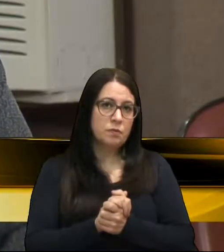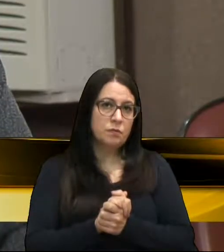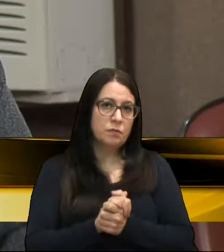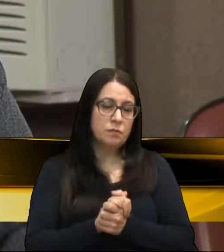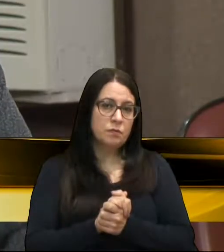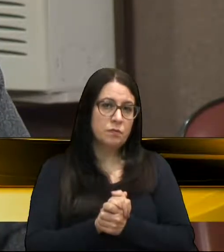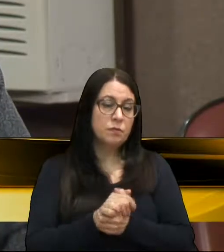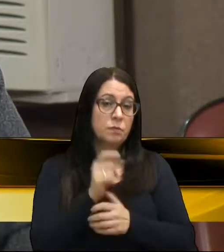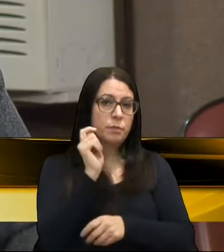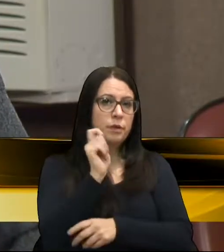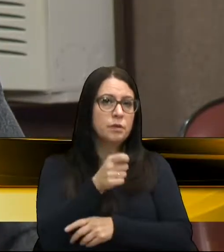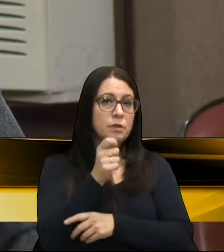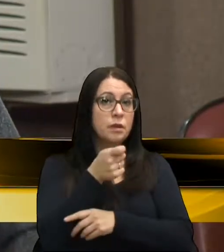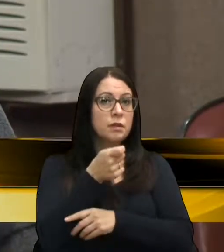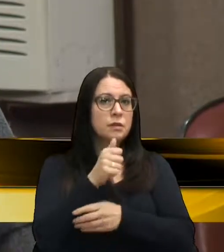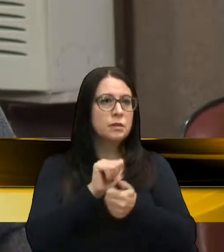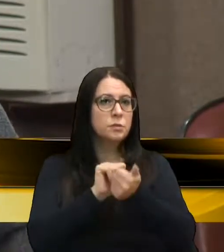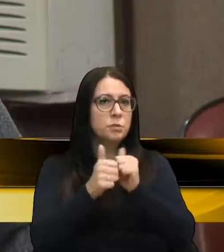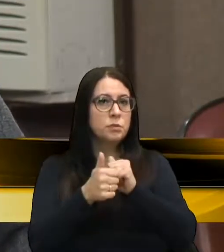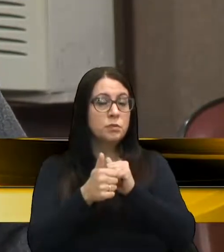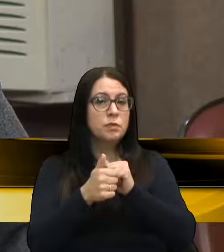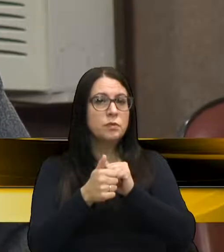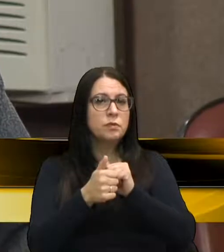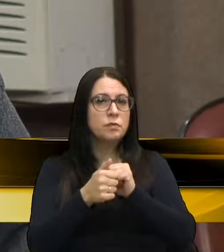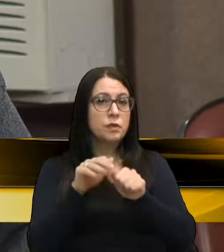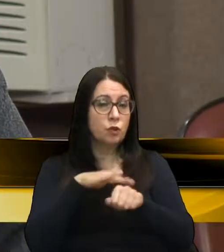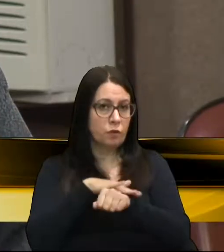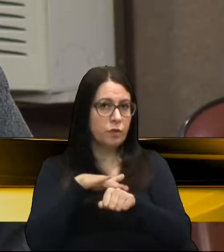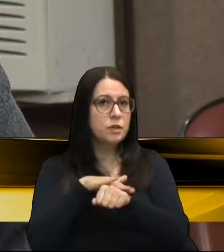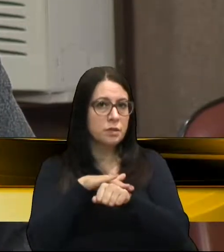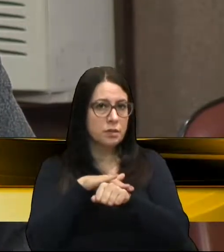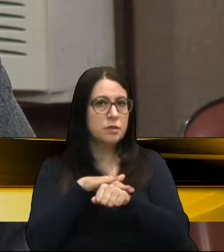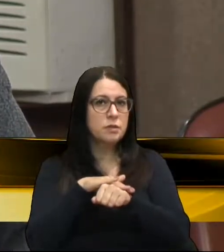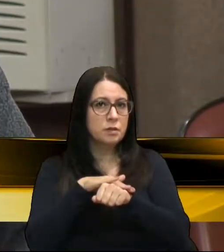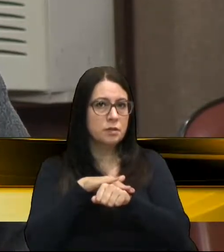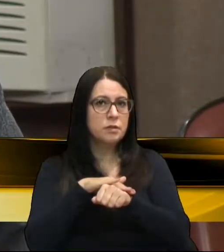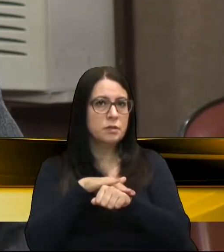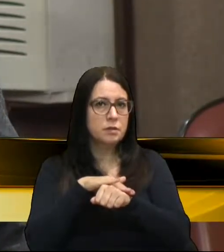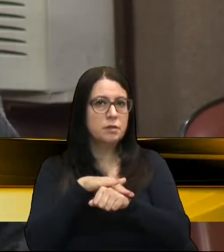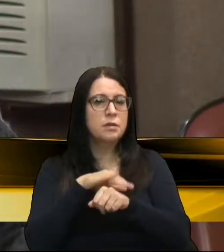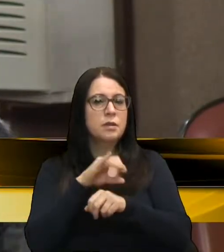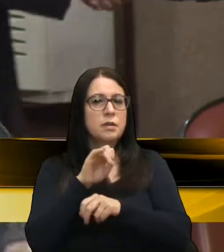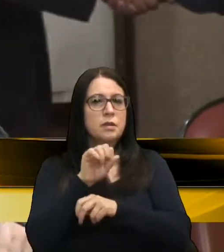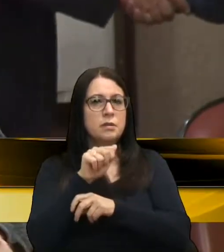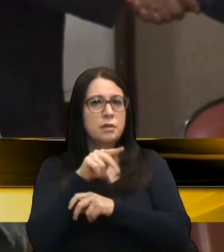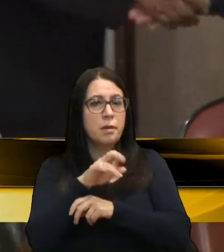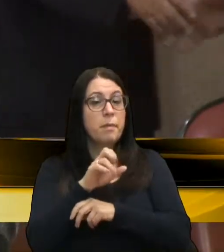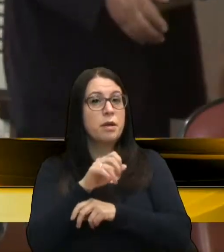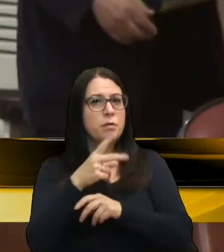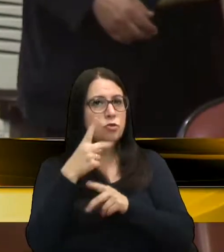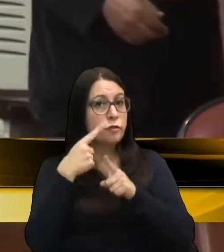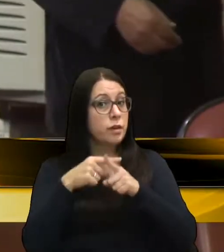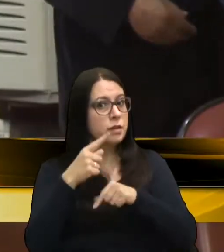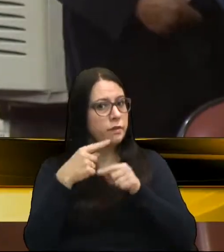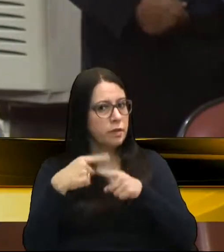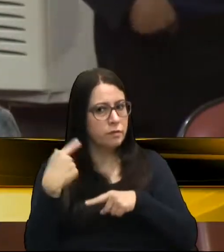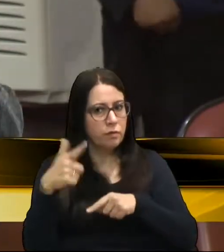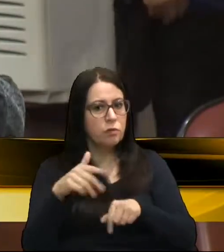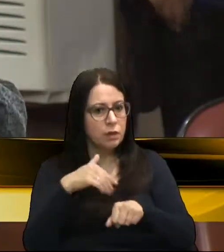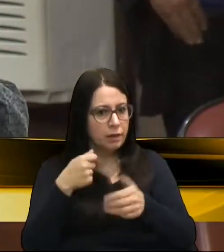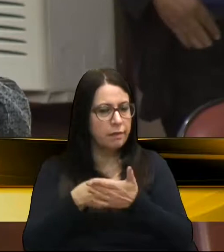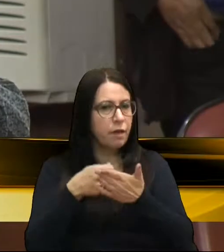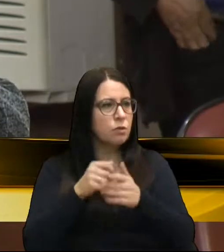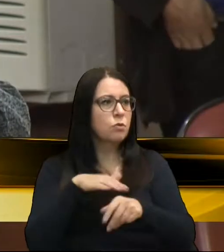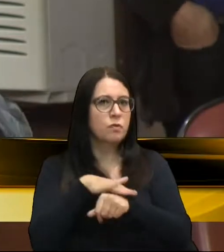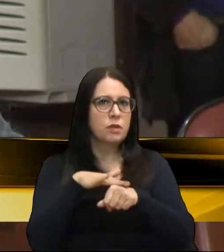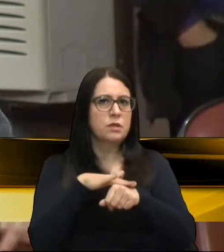dos pescadores esportivos, foi tentado o diálogo com o SAMAI por diversas vezes. Precisou chegar esse projeto de lei à Câmara através